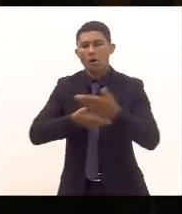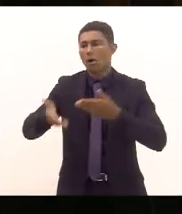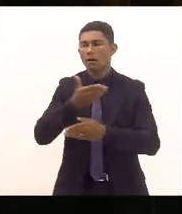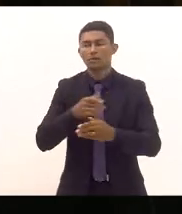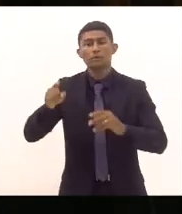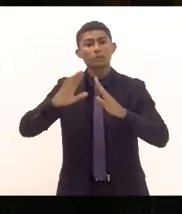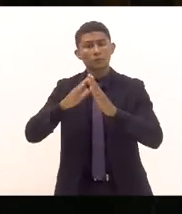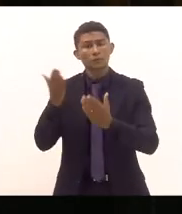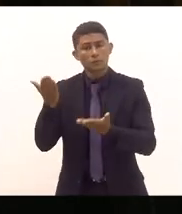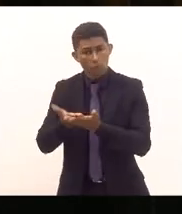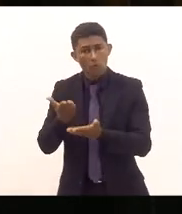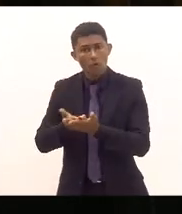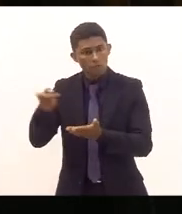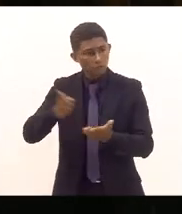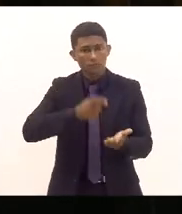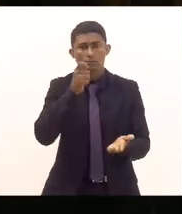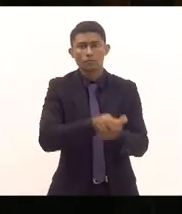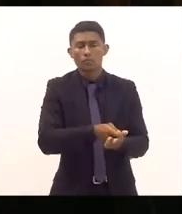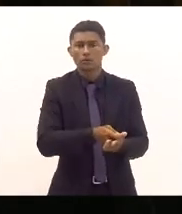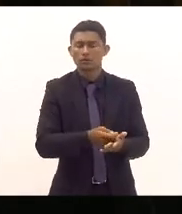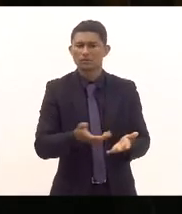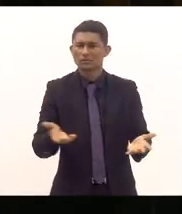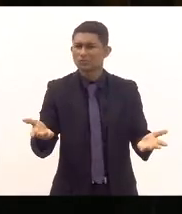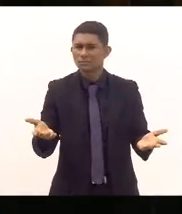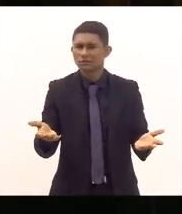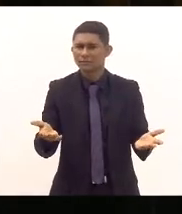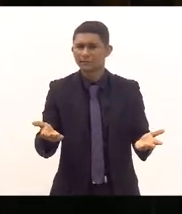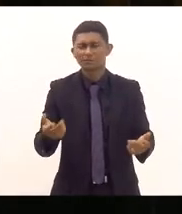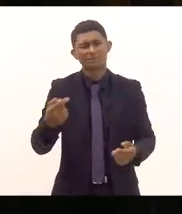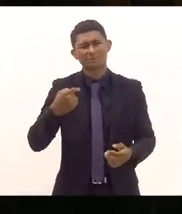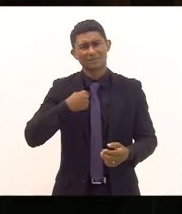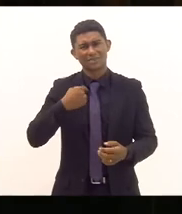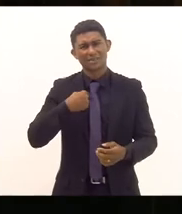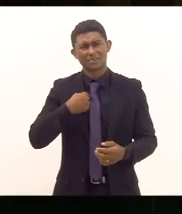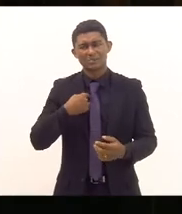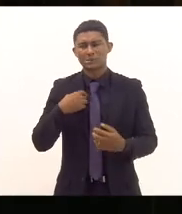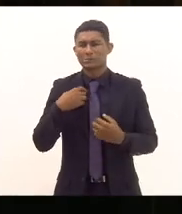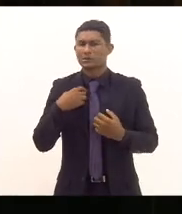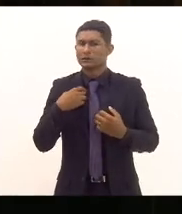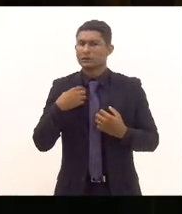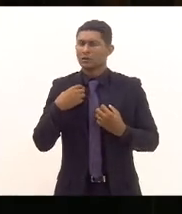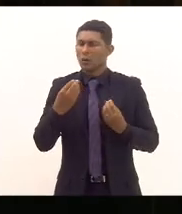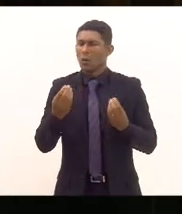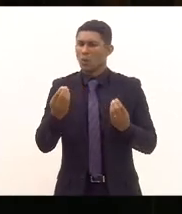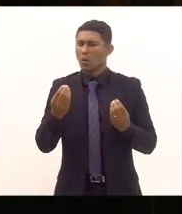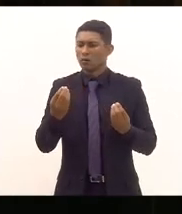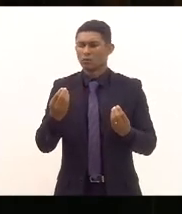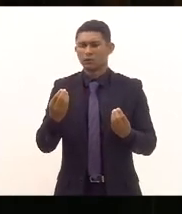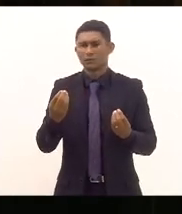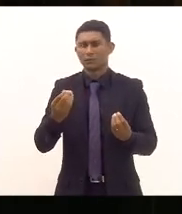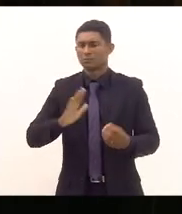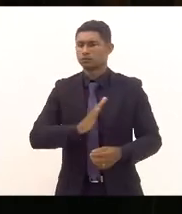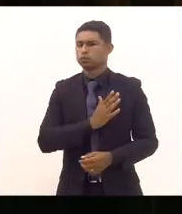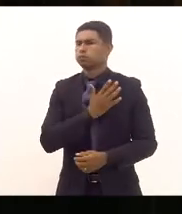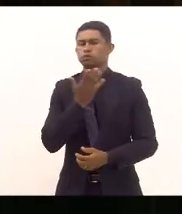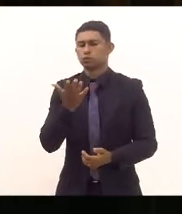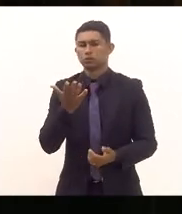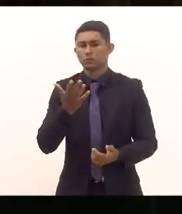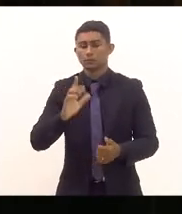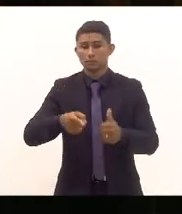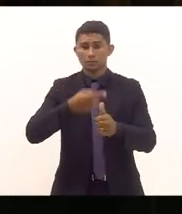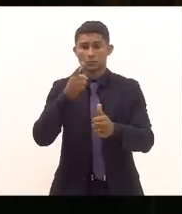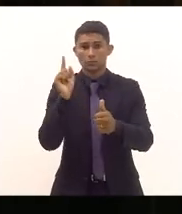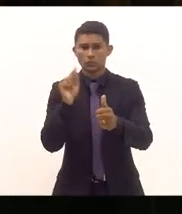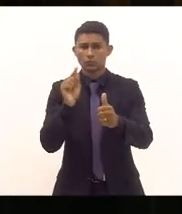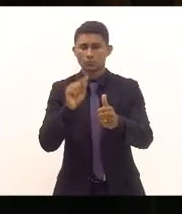amigos entre as crianças e aí fica aqui a minha indignação EA minha indagação em primeiro lugar